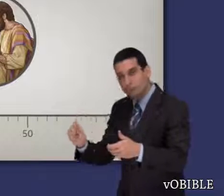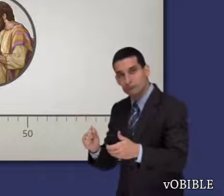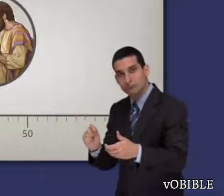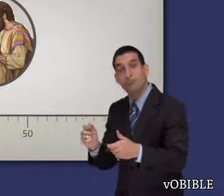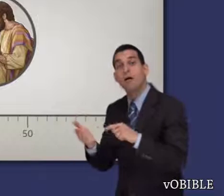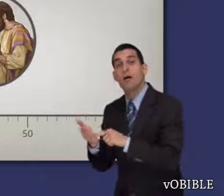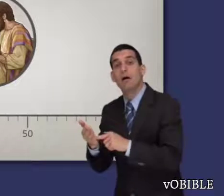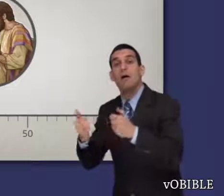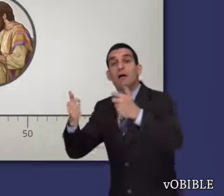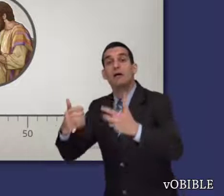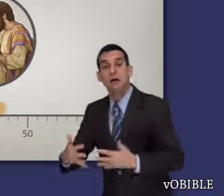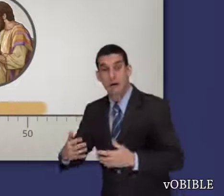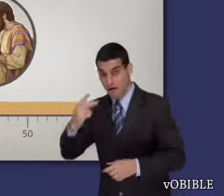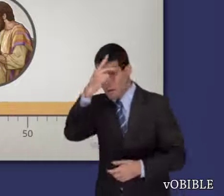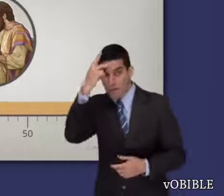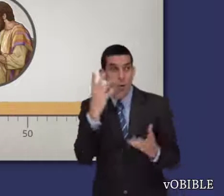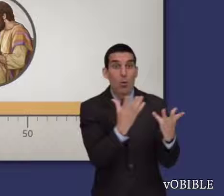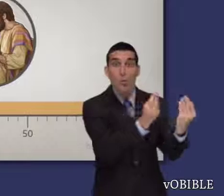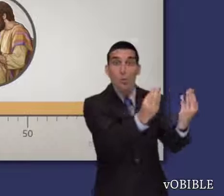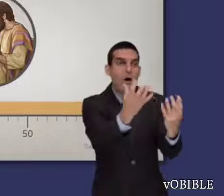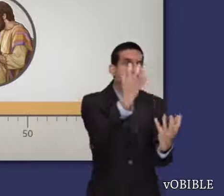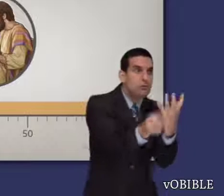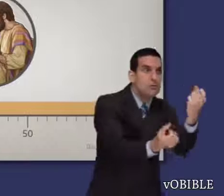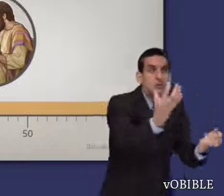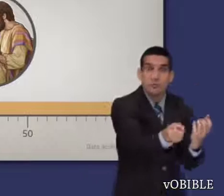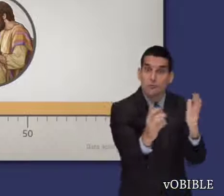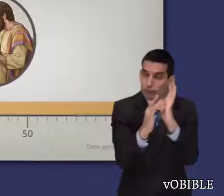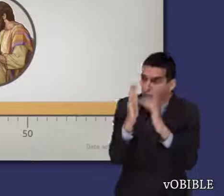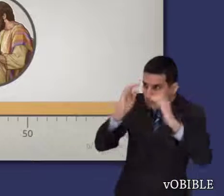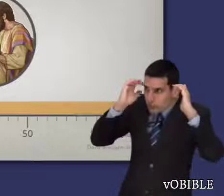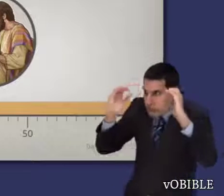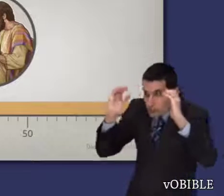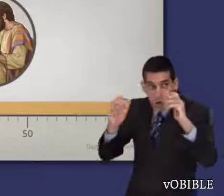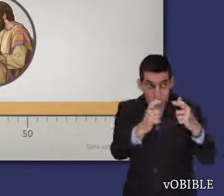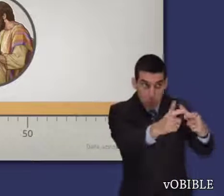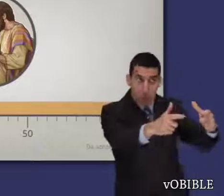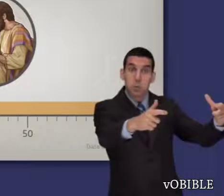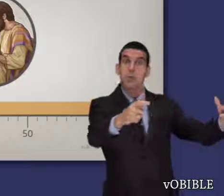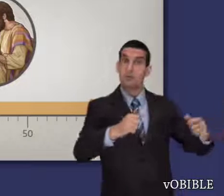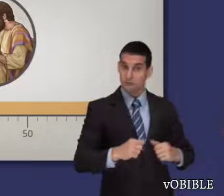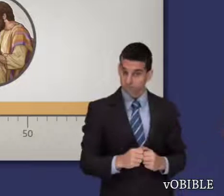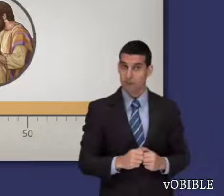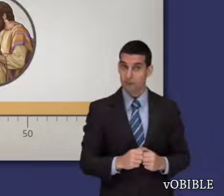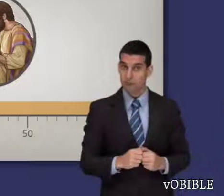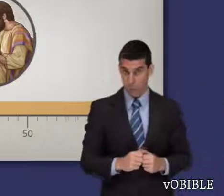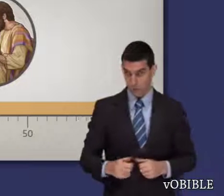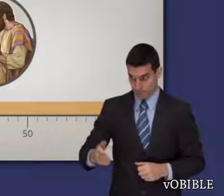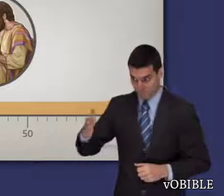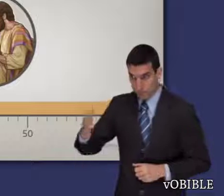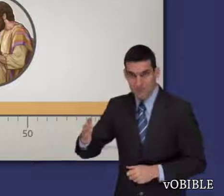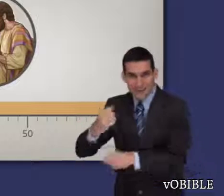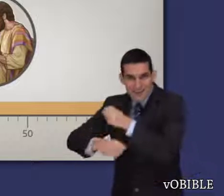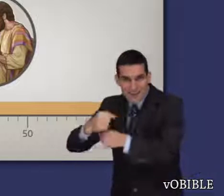Os acontecimentos registrados em Atos começam onde o Evangelho de Lucas termina. Atos dos